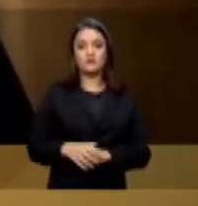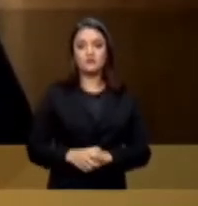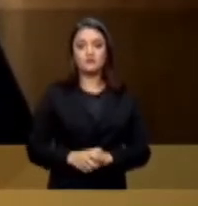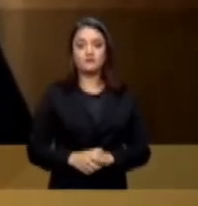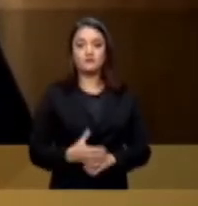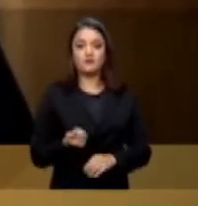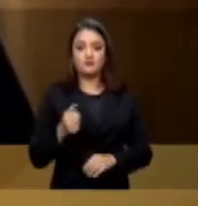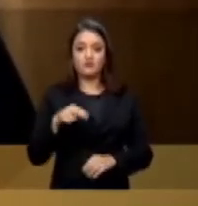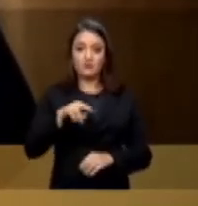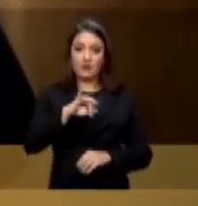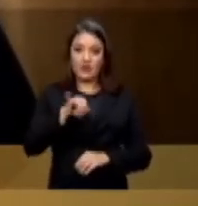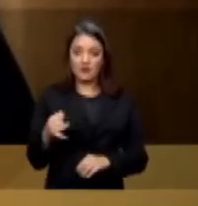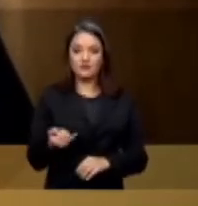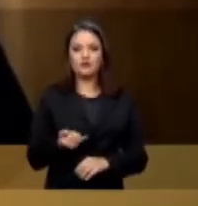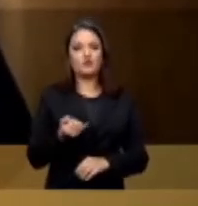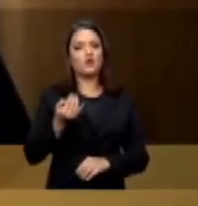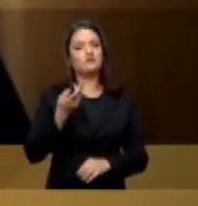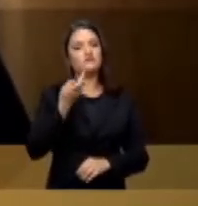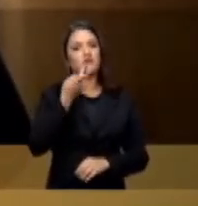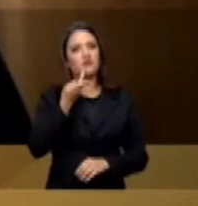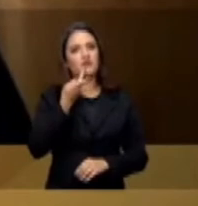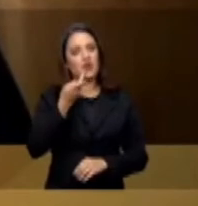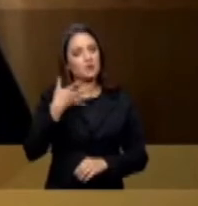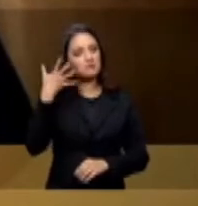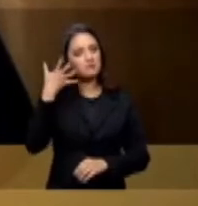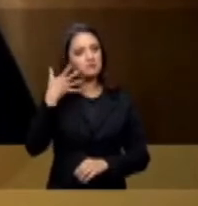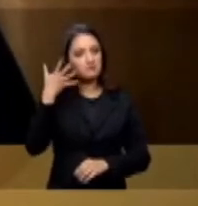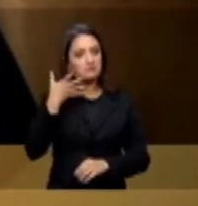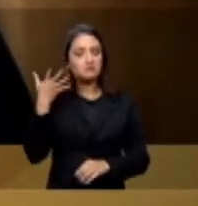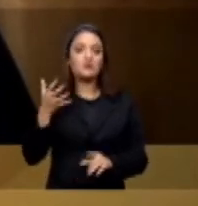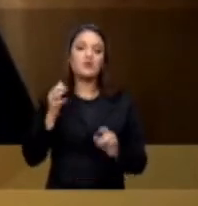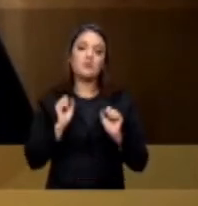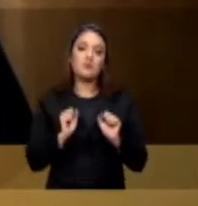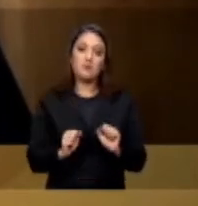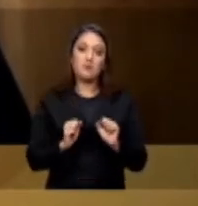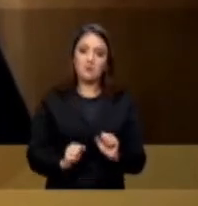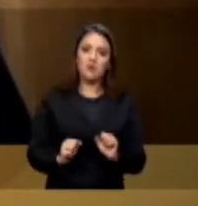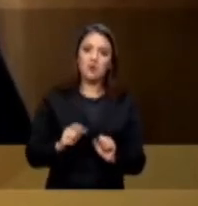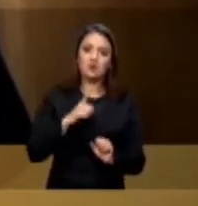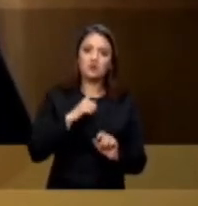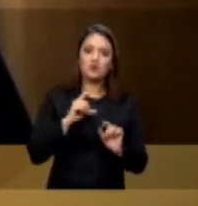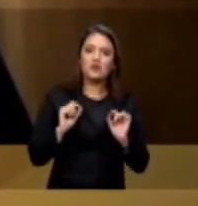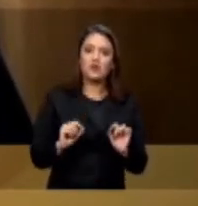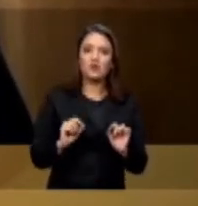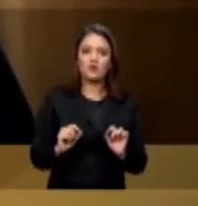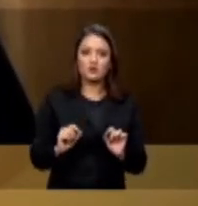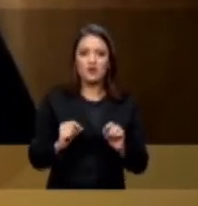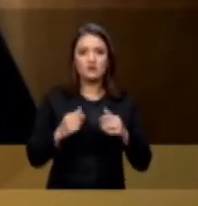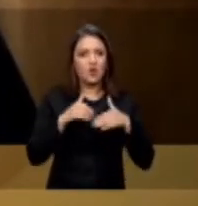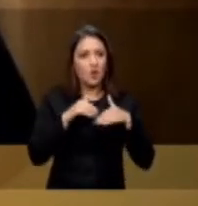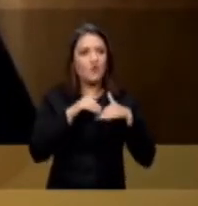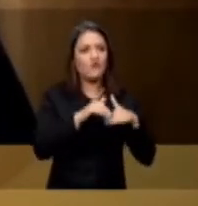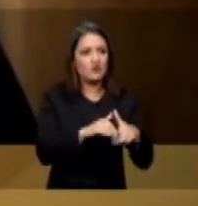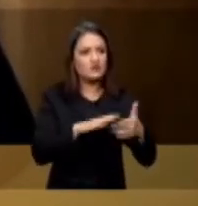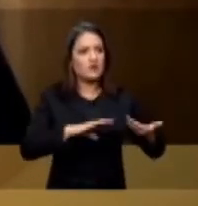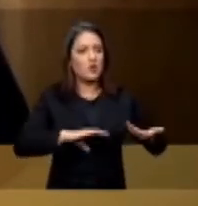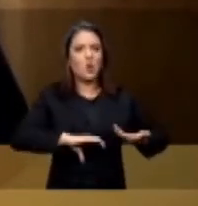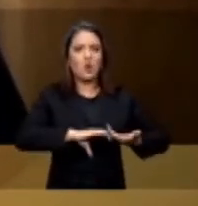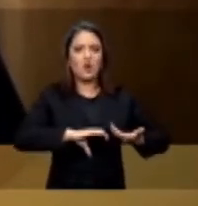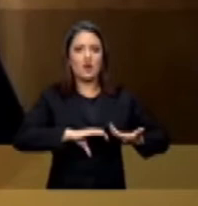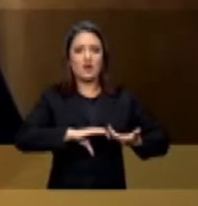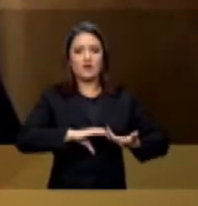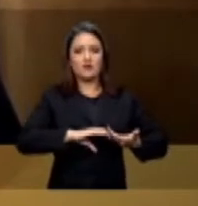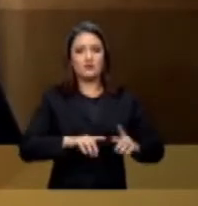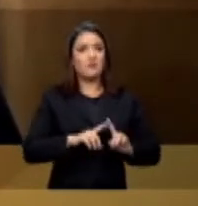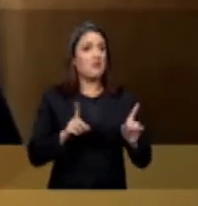da NJ, que eu admiro, poderiam tranquilamente ter sensibilizado o Congresso Nacional e não